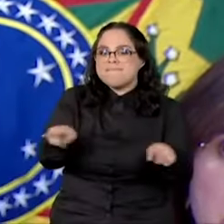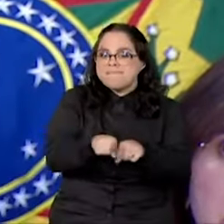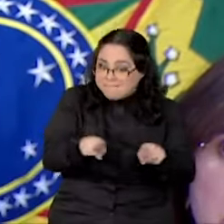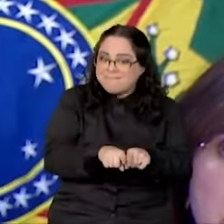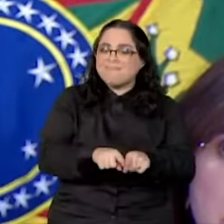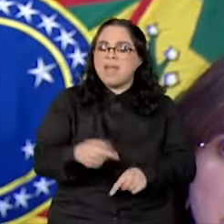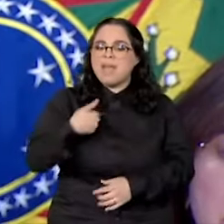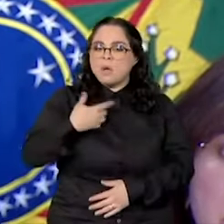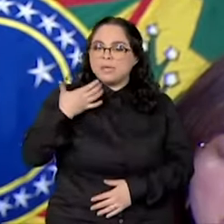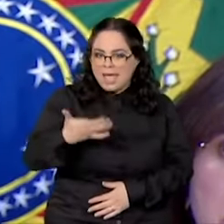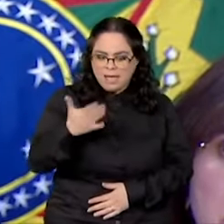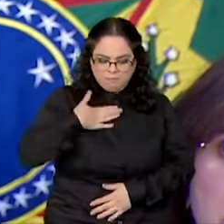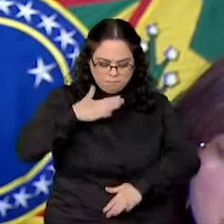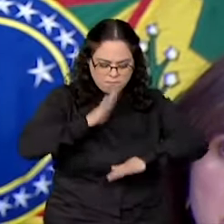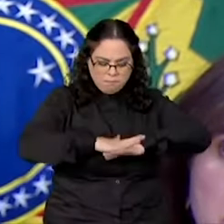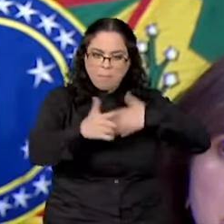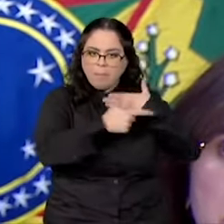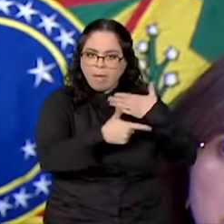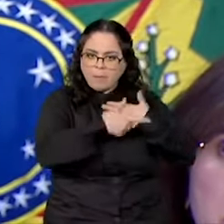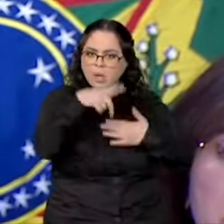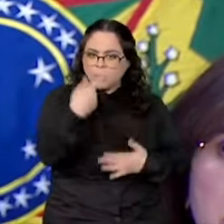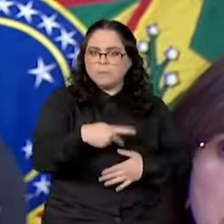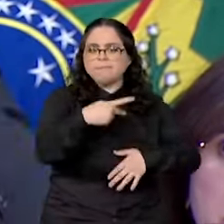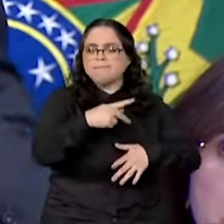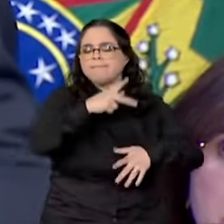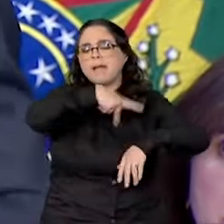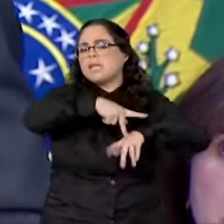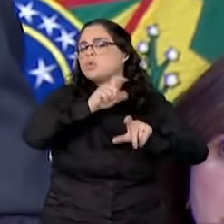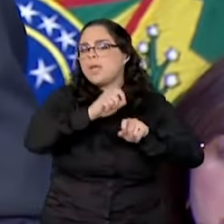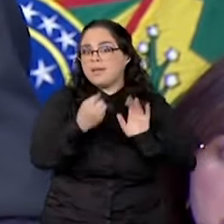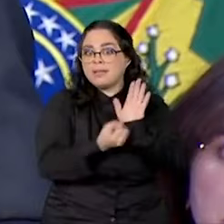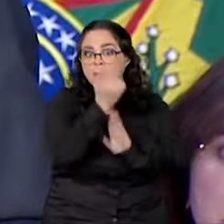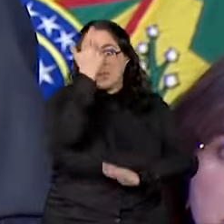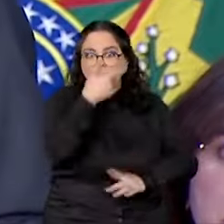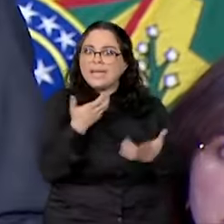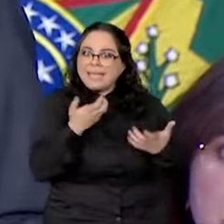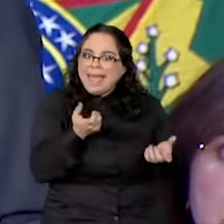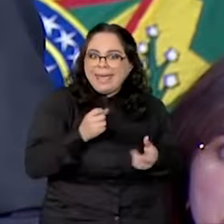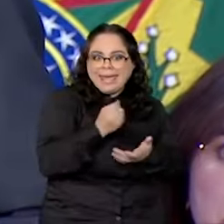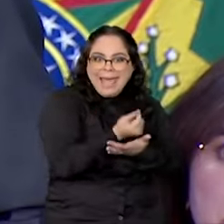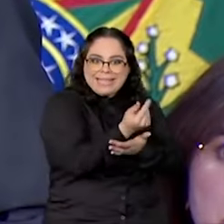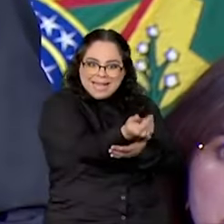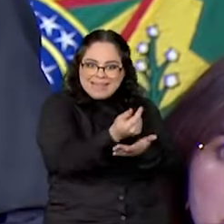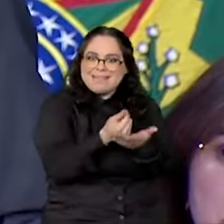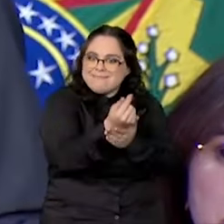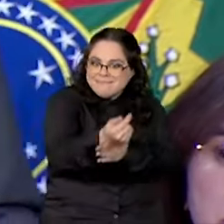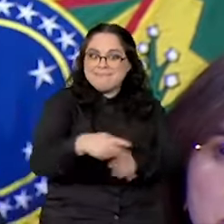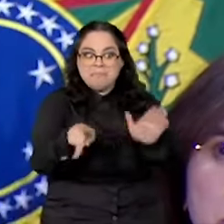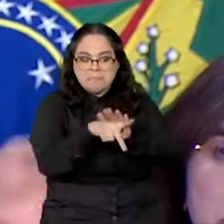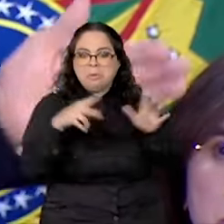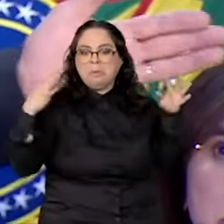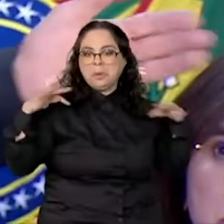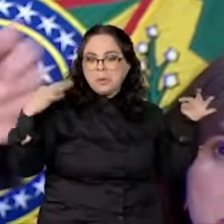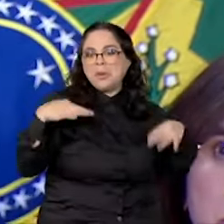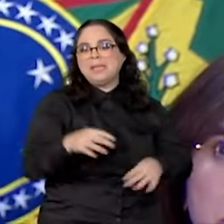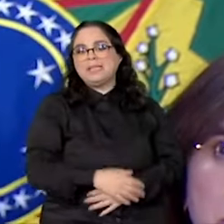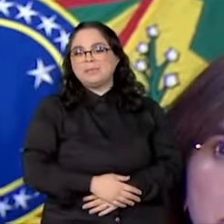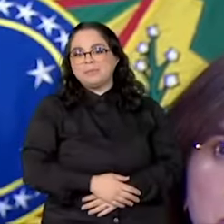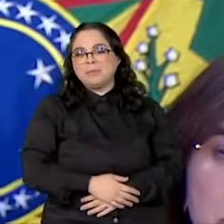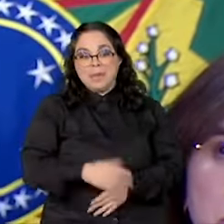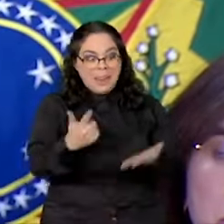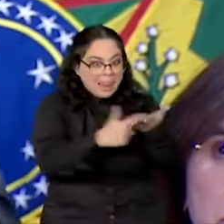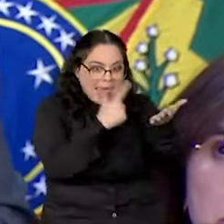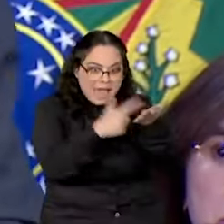eu quero e que eu tenho que fazer para esse país é criar consumidor. Como sou consumidor para o turismo, consumidor para o